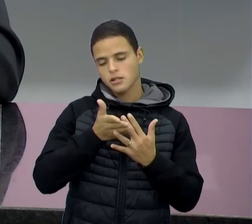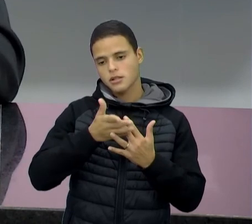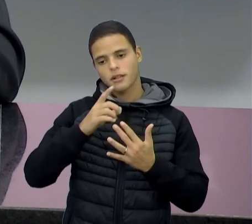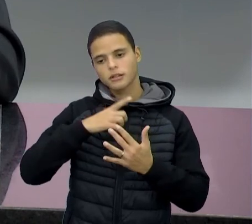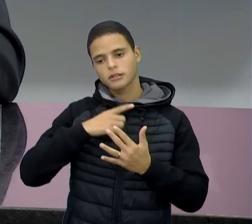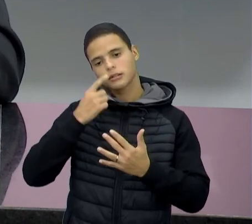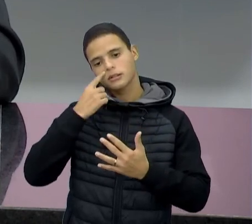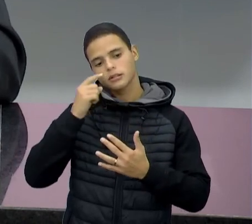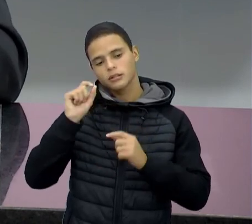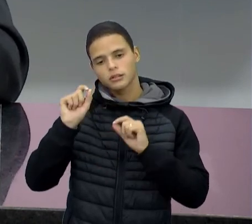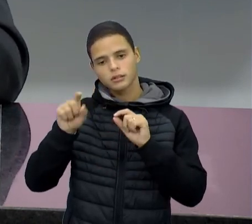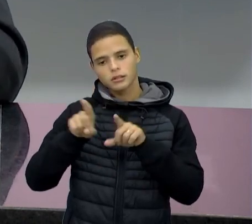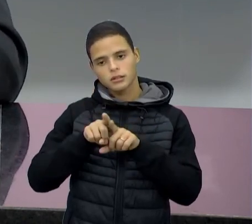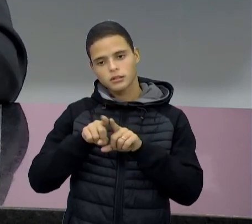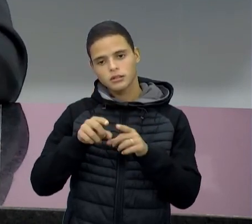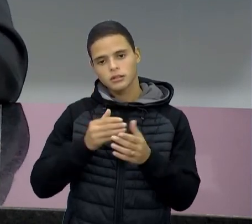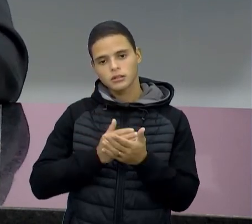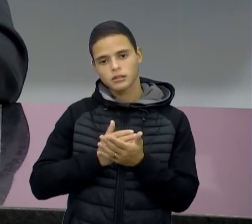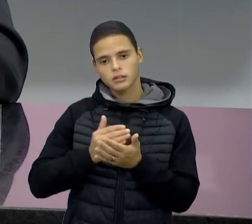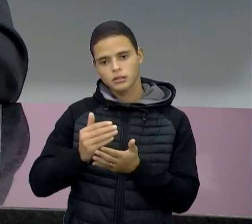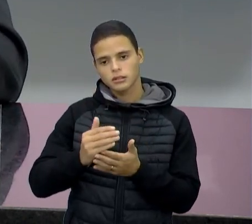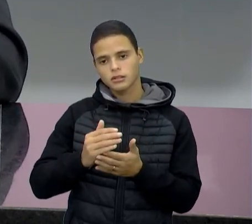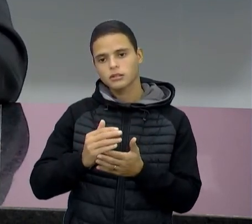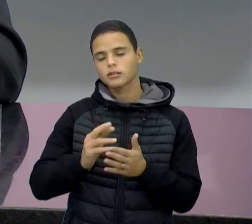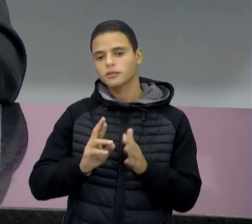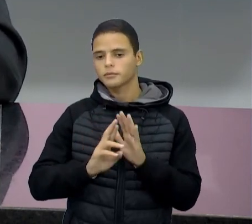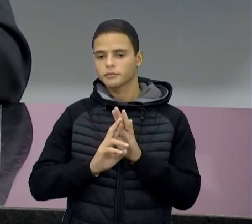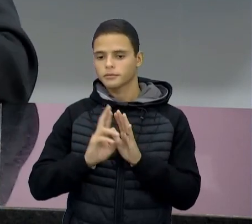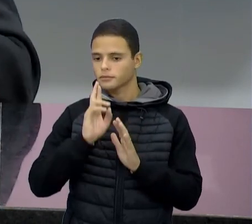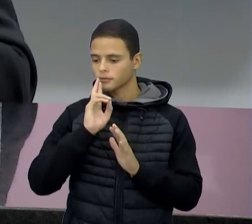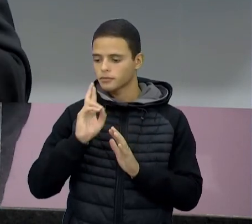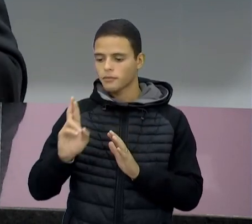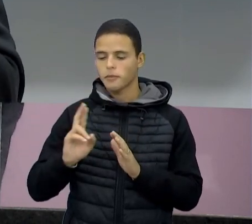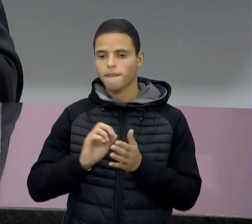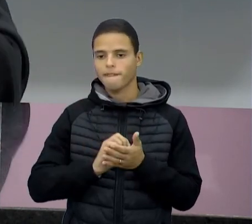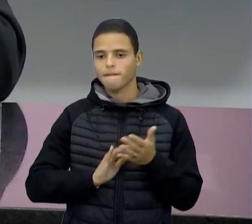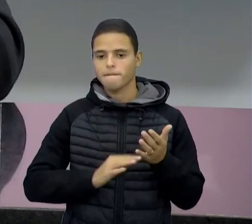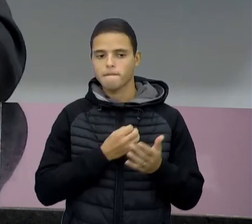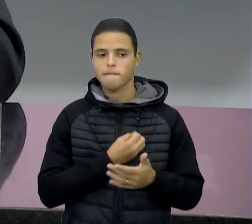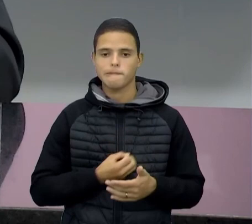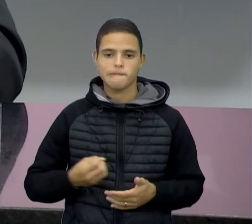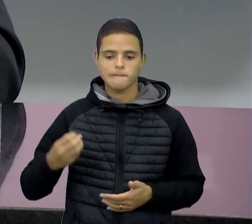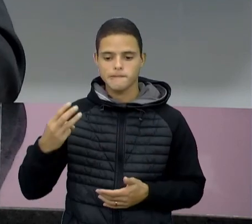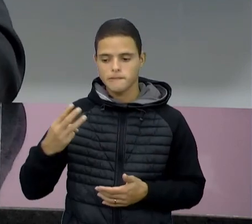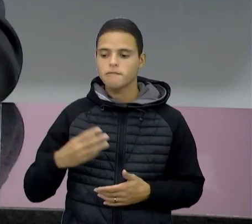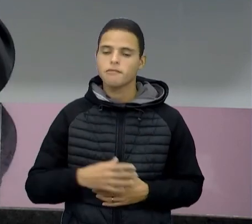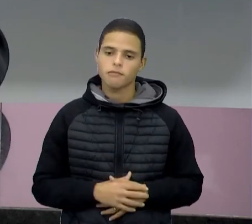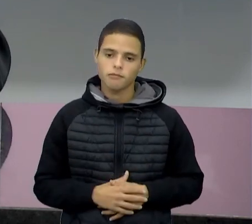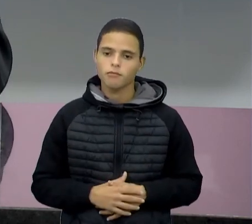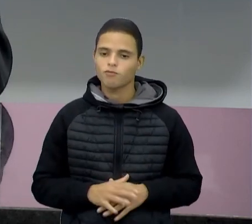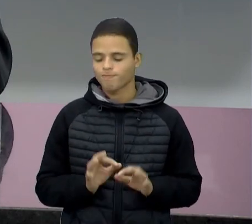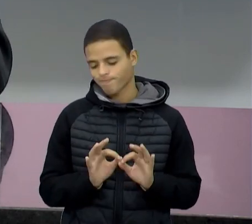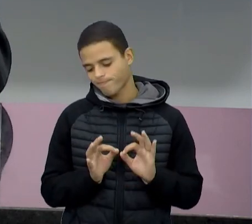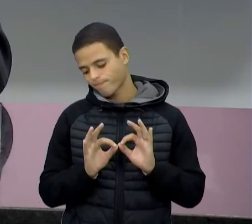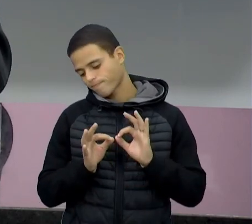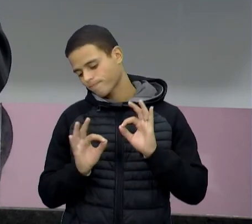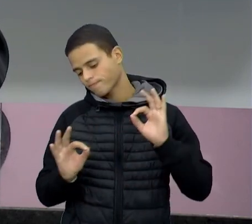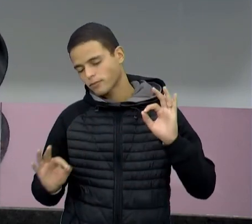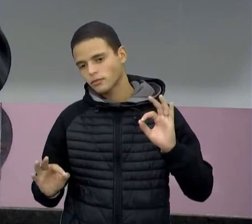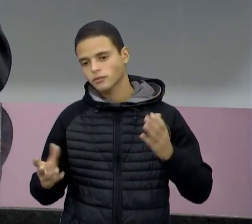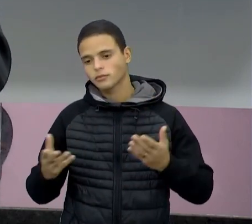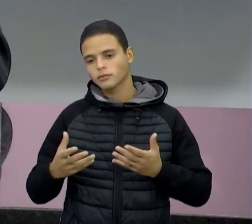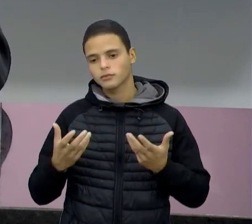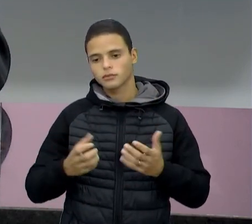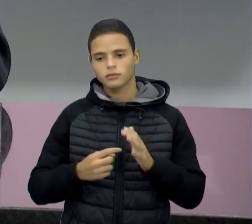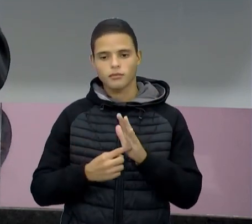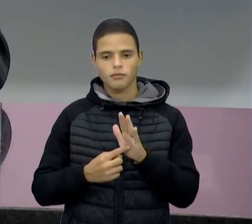gente viu o comecinho da resposta da atividade 3. Como é uma resposta um pouco longa, então agora eu quis mostrar